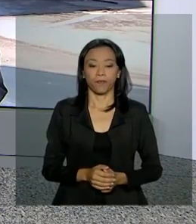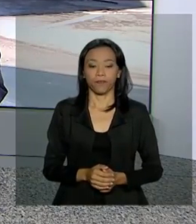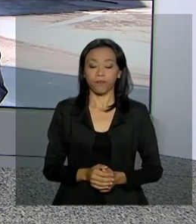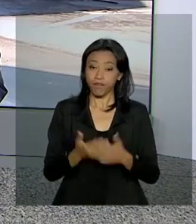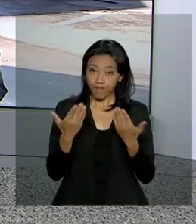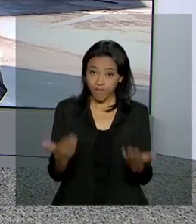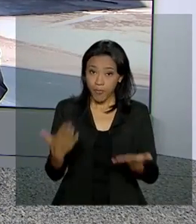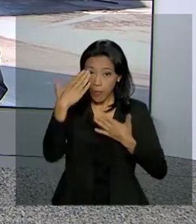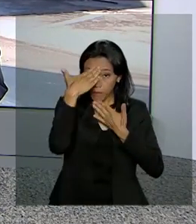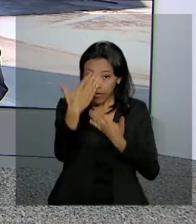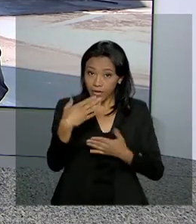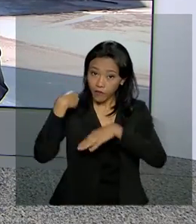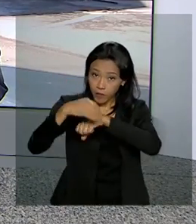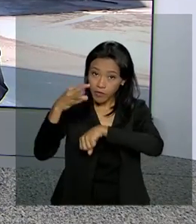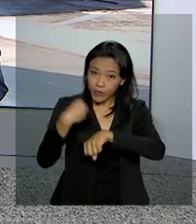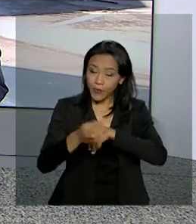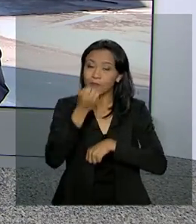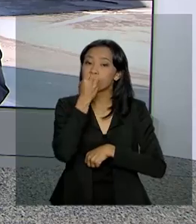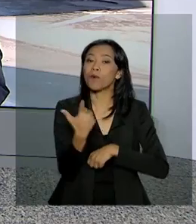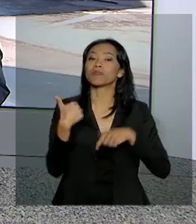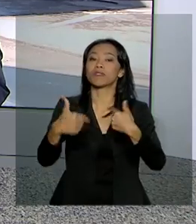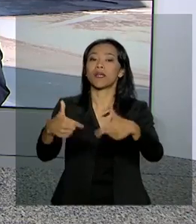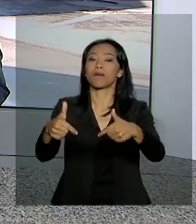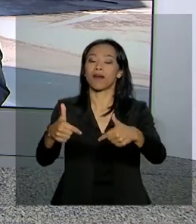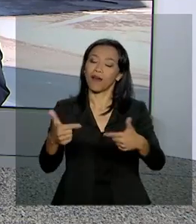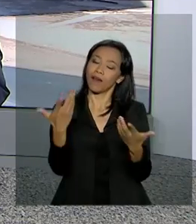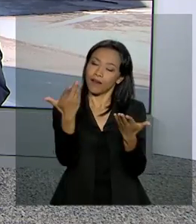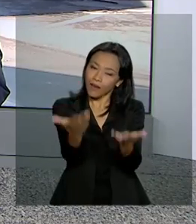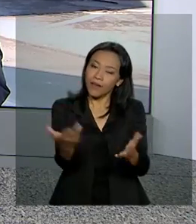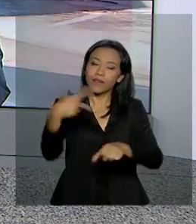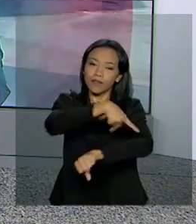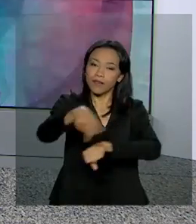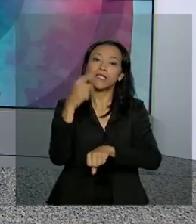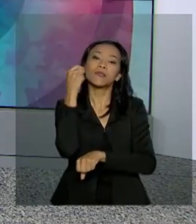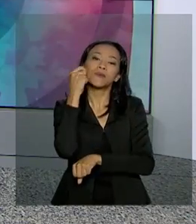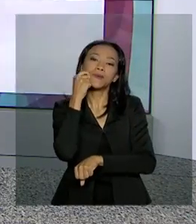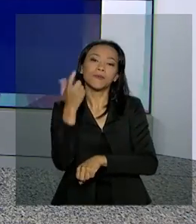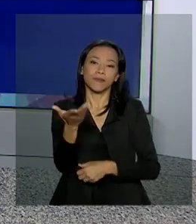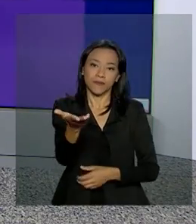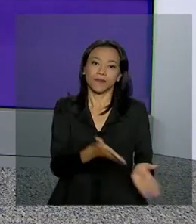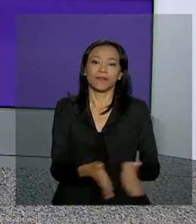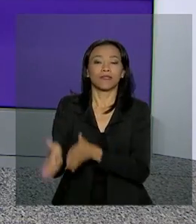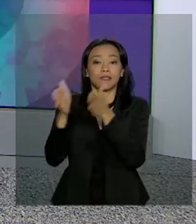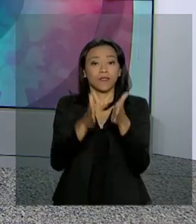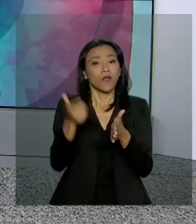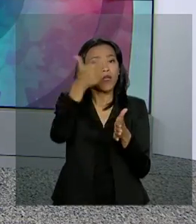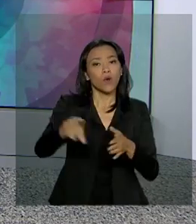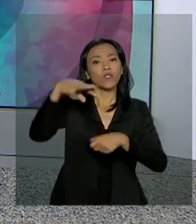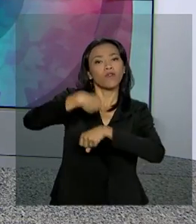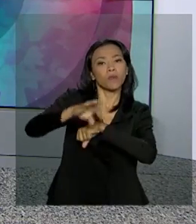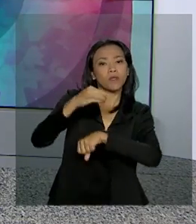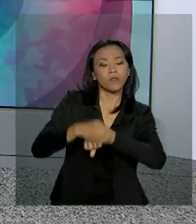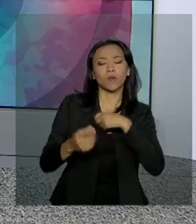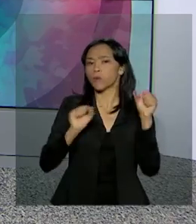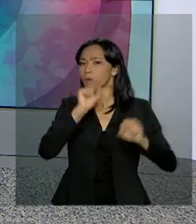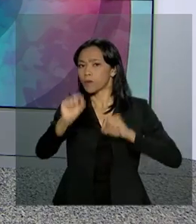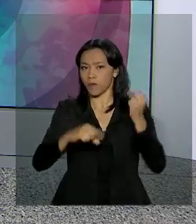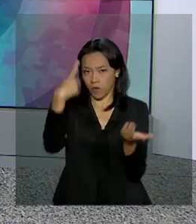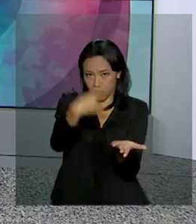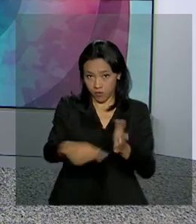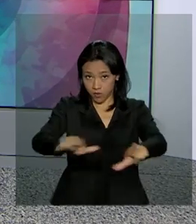Muito obrigado pelas informações, Daniele. Bom trabalho em Davos, na Suíça. E outras informações sobre a agenda do presidente